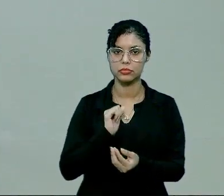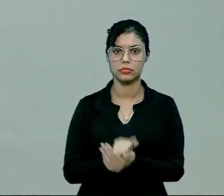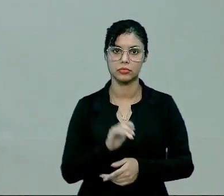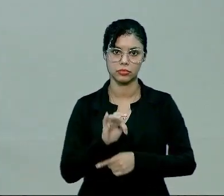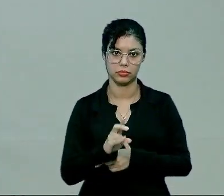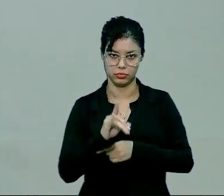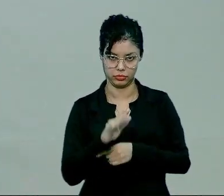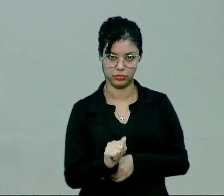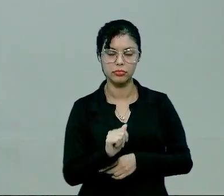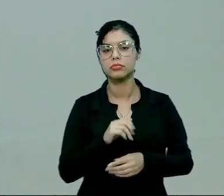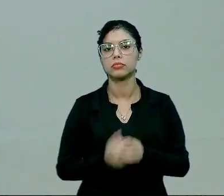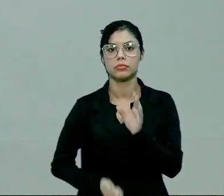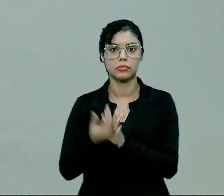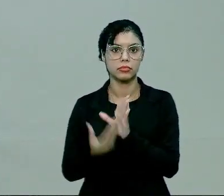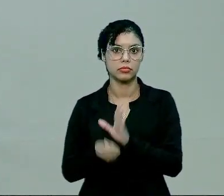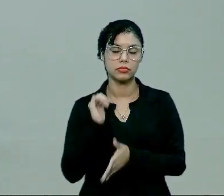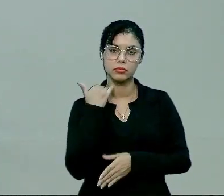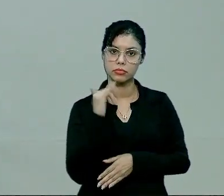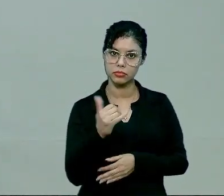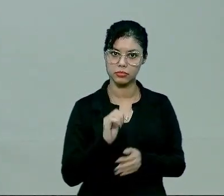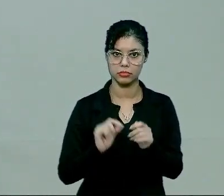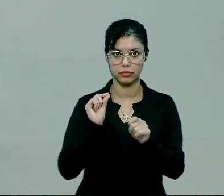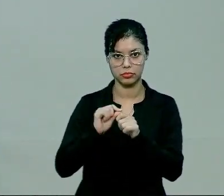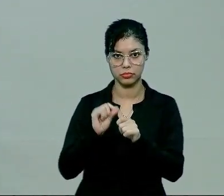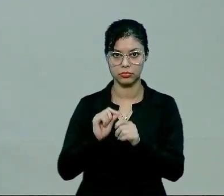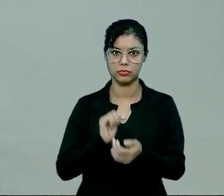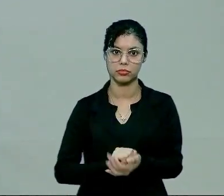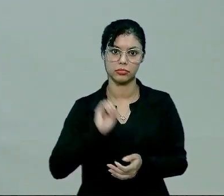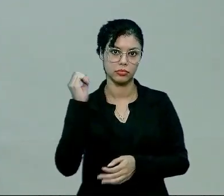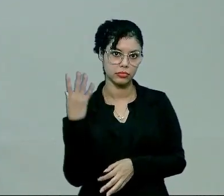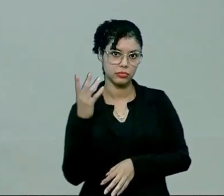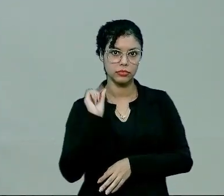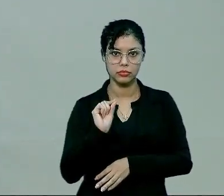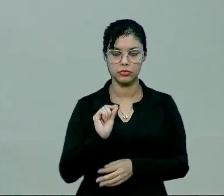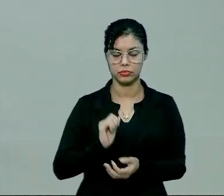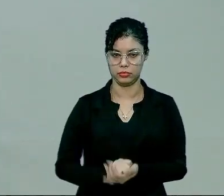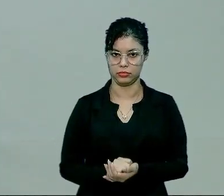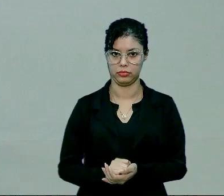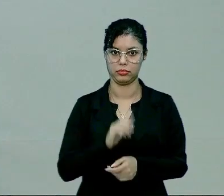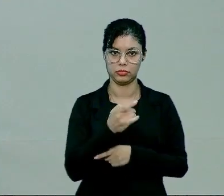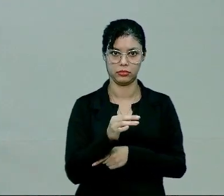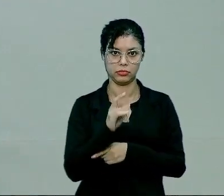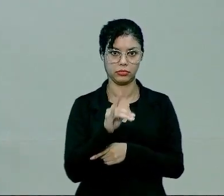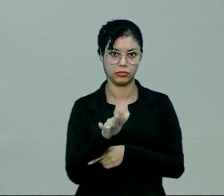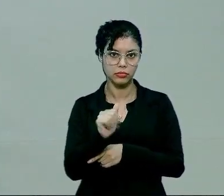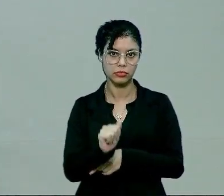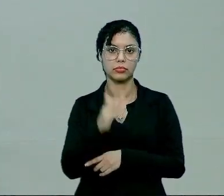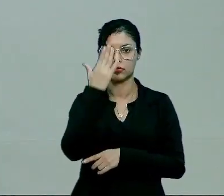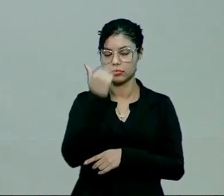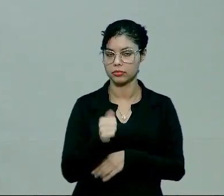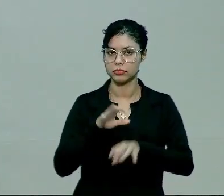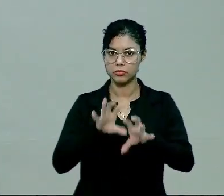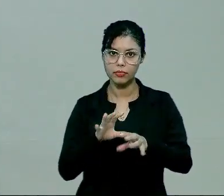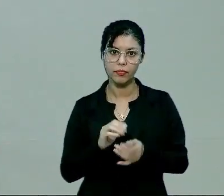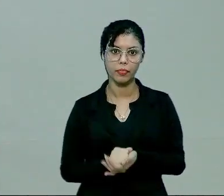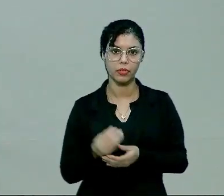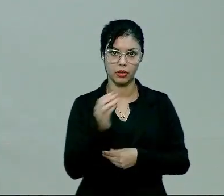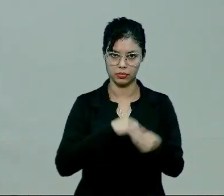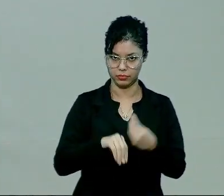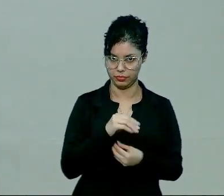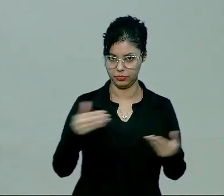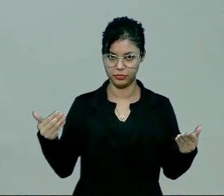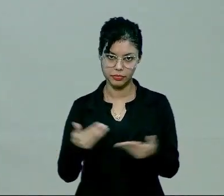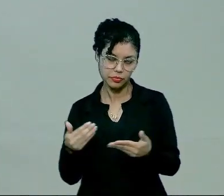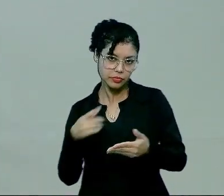endotérmica, e no produto essa energia ela é formada, logo a reação ela é exotérmica. Sabendo disso, as reações